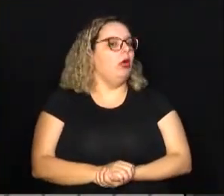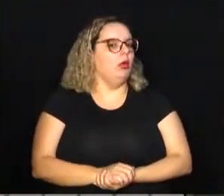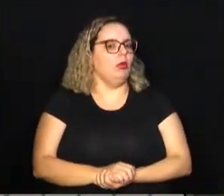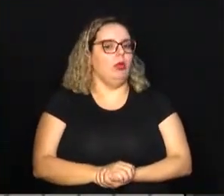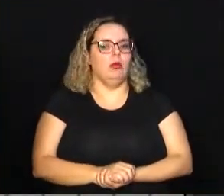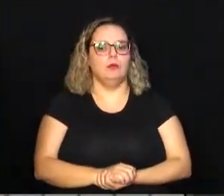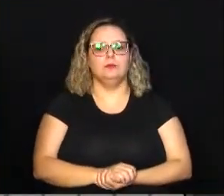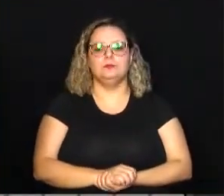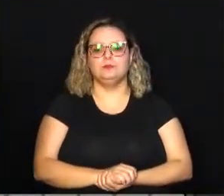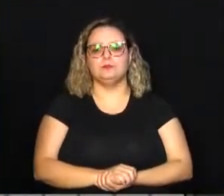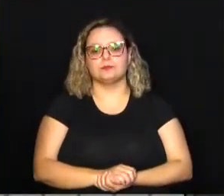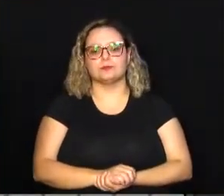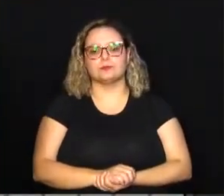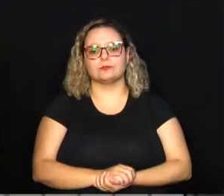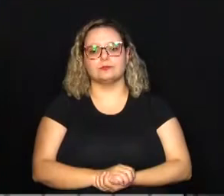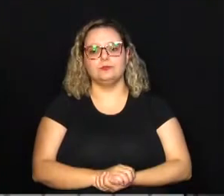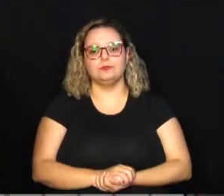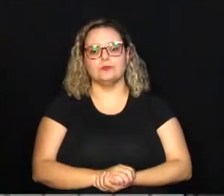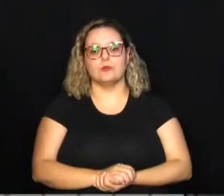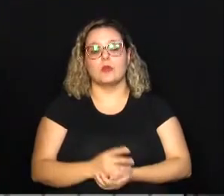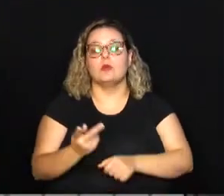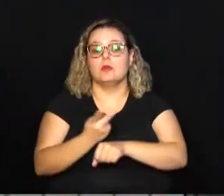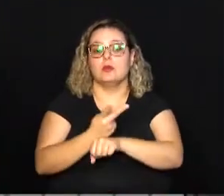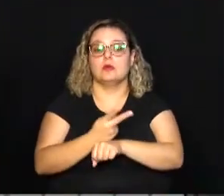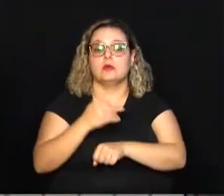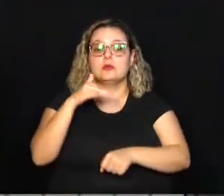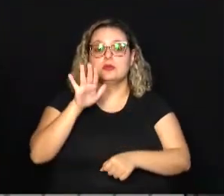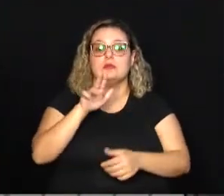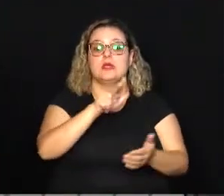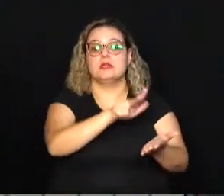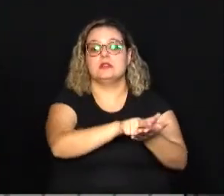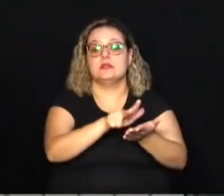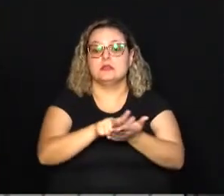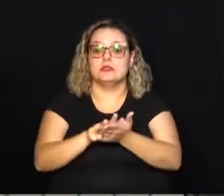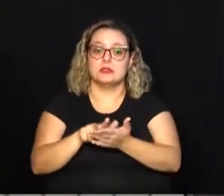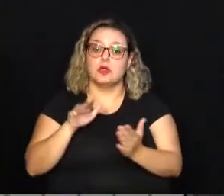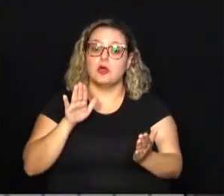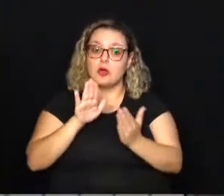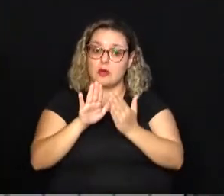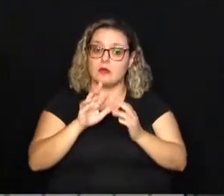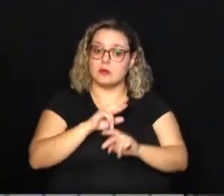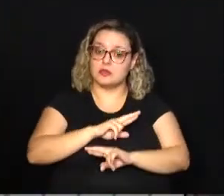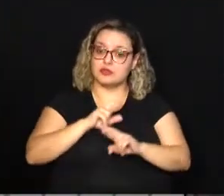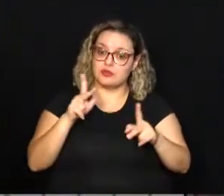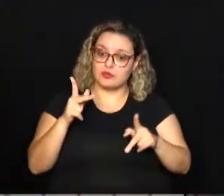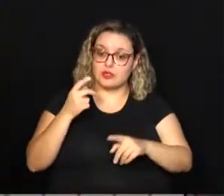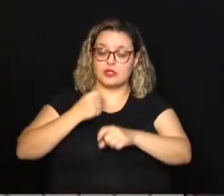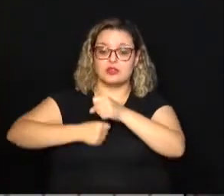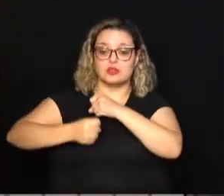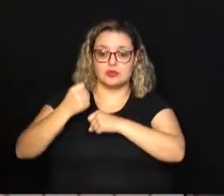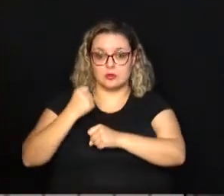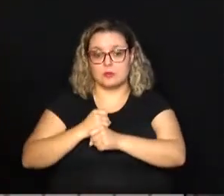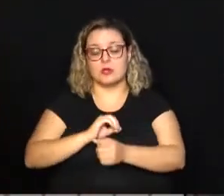correr, né, atrás de mais leitos, enfim, ter um enfrentamento diferente do que nós estamos tendo nesse